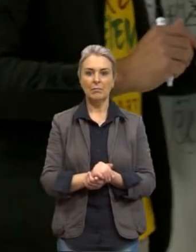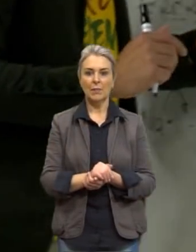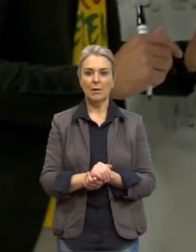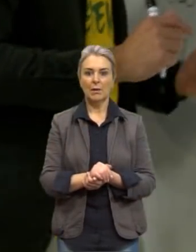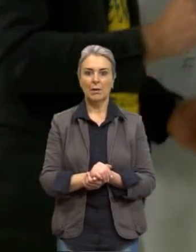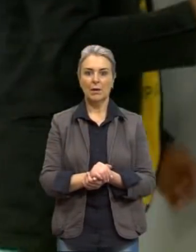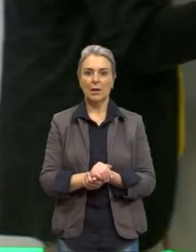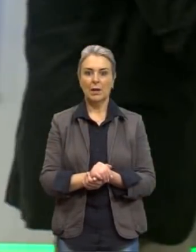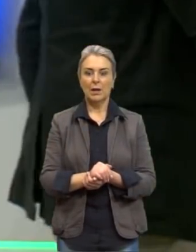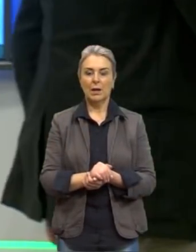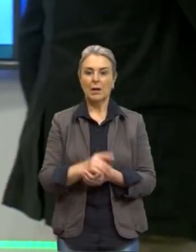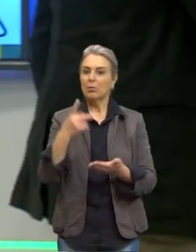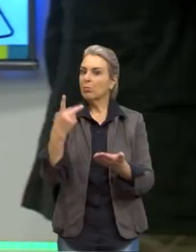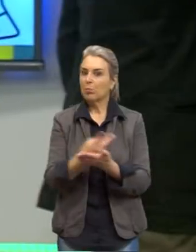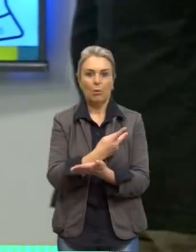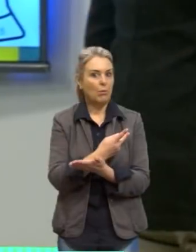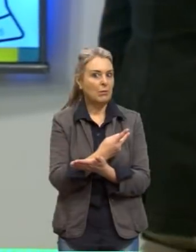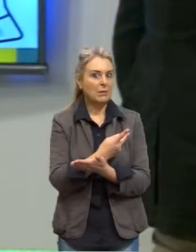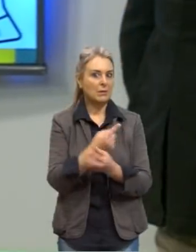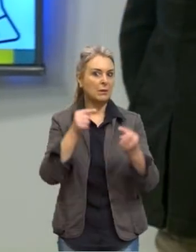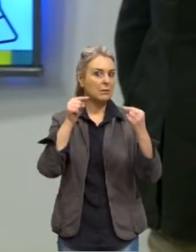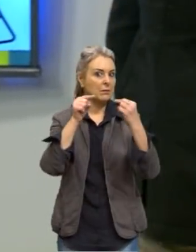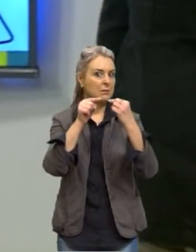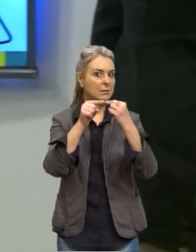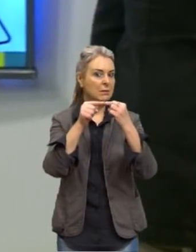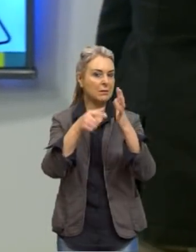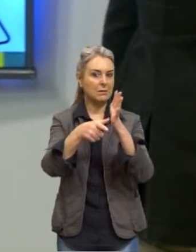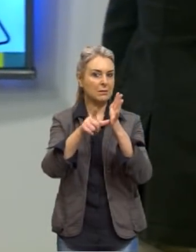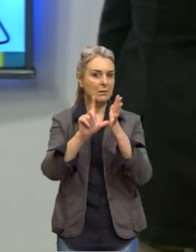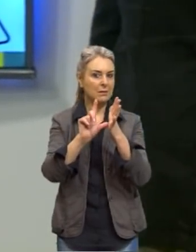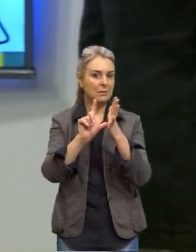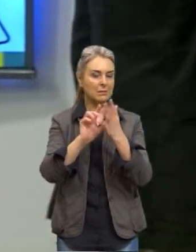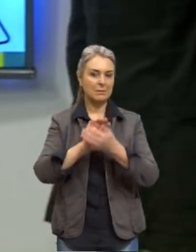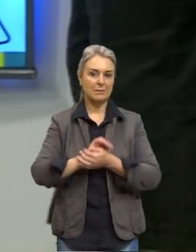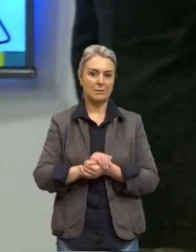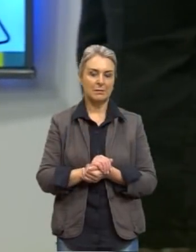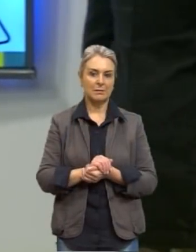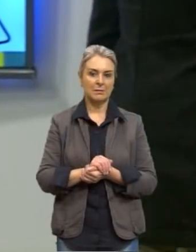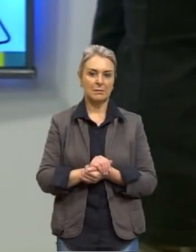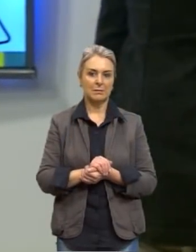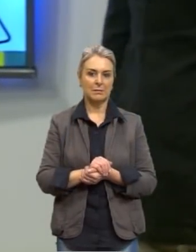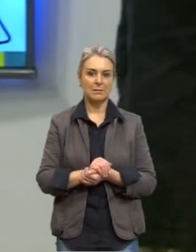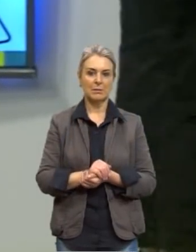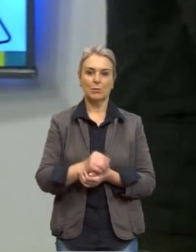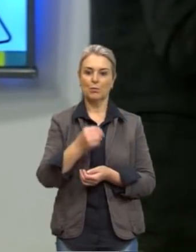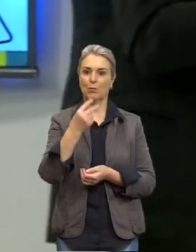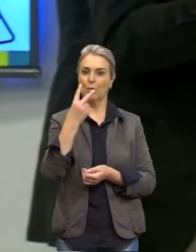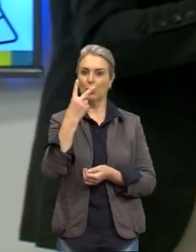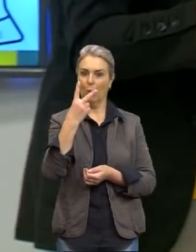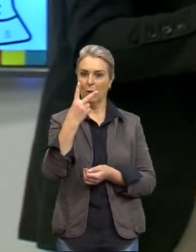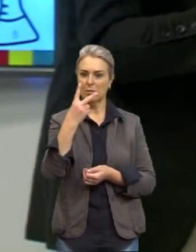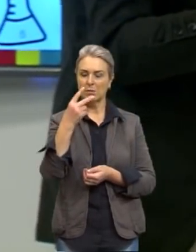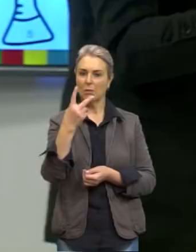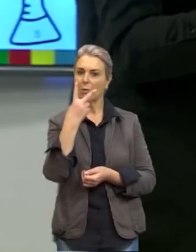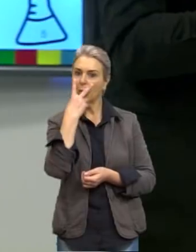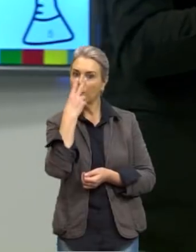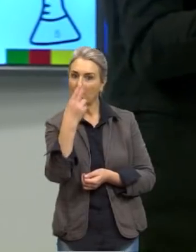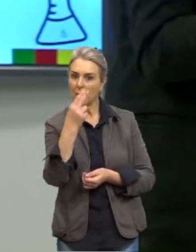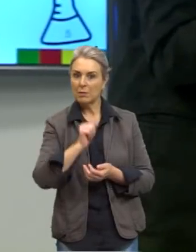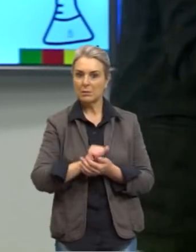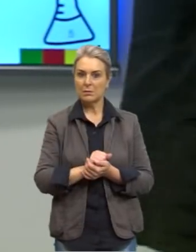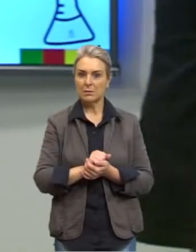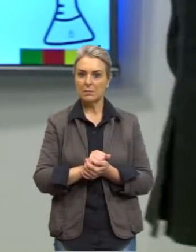acontecia nessa ligação aqui ó e como os dois elementos são iguais